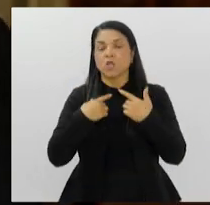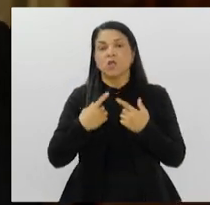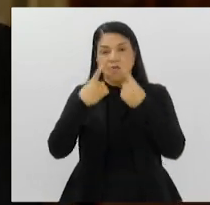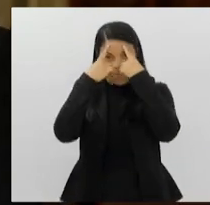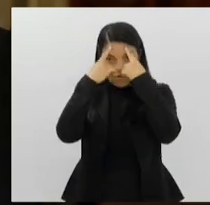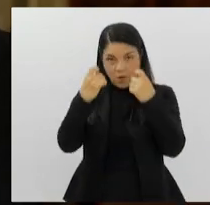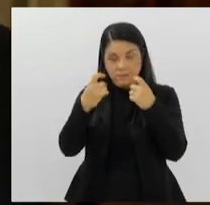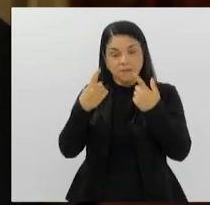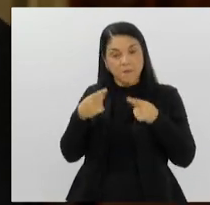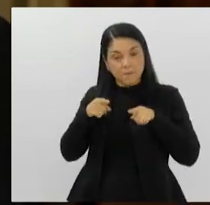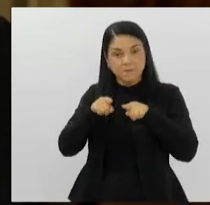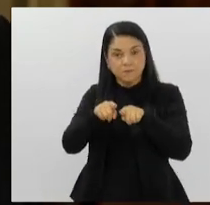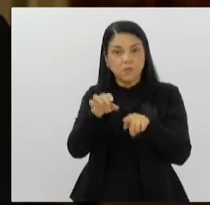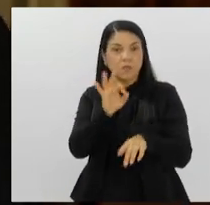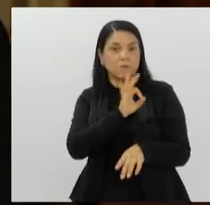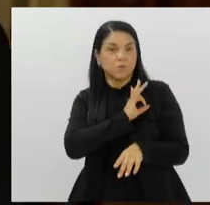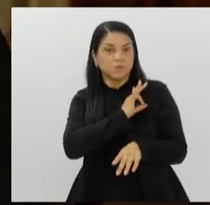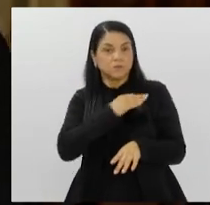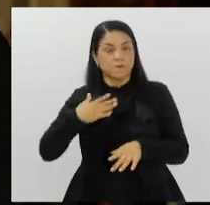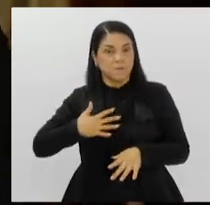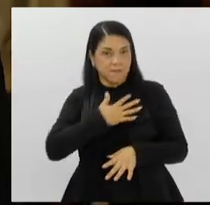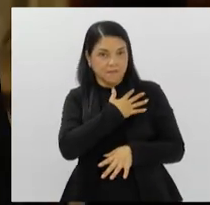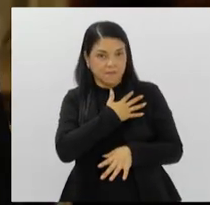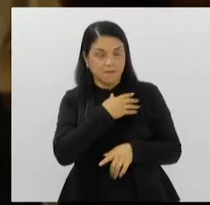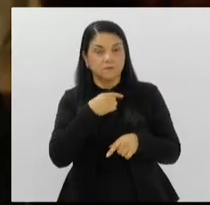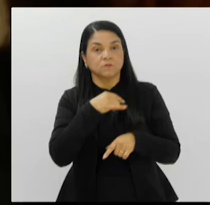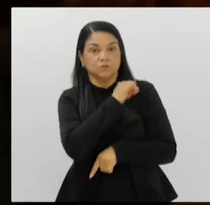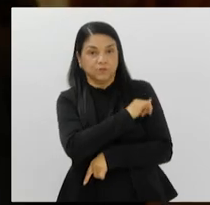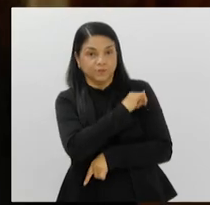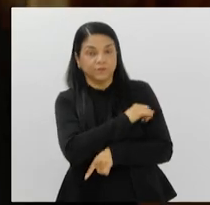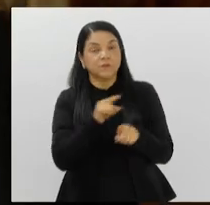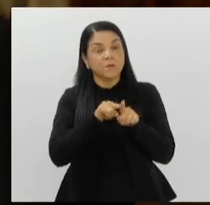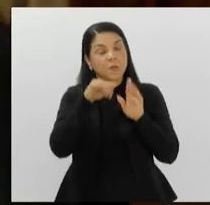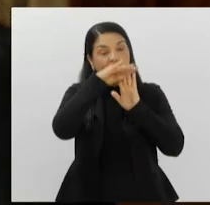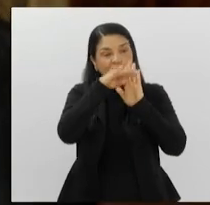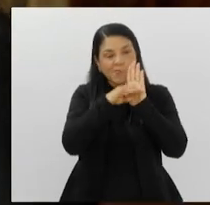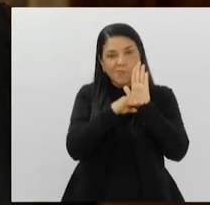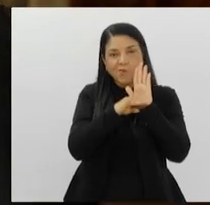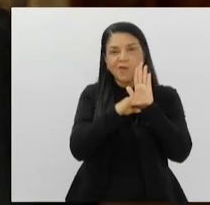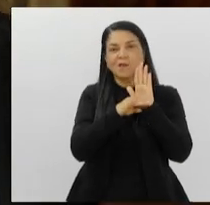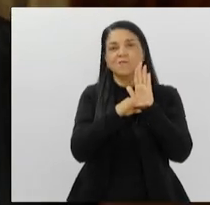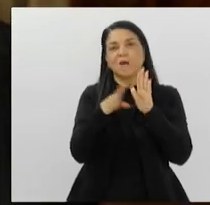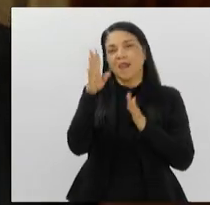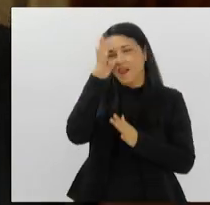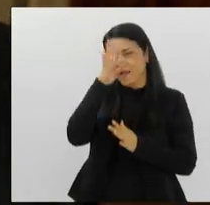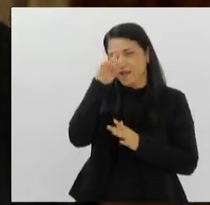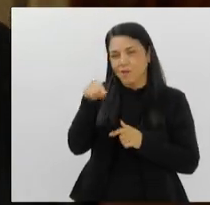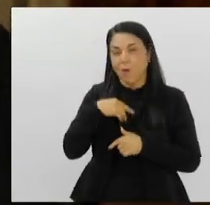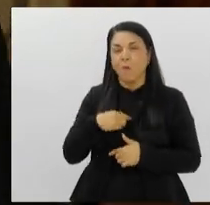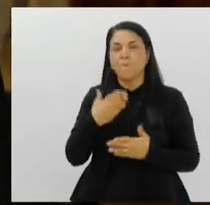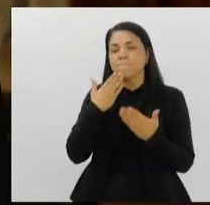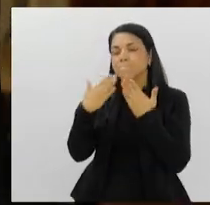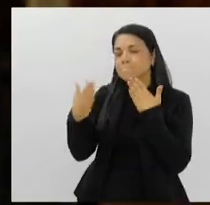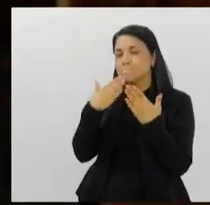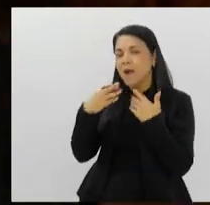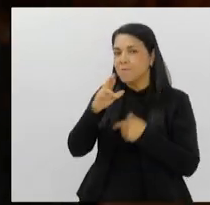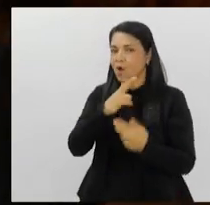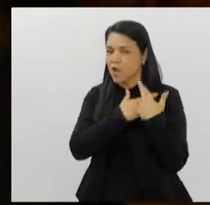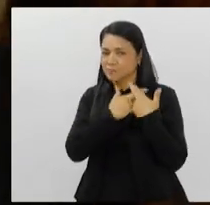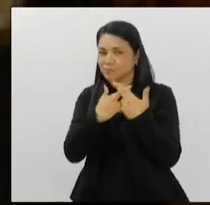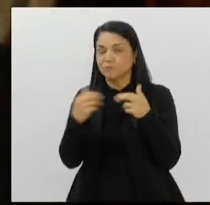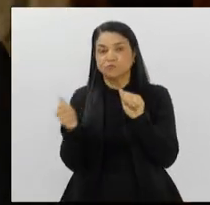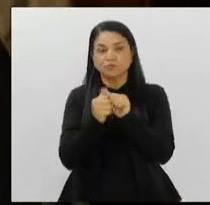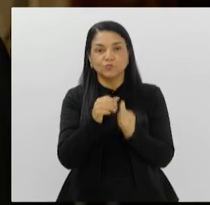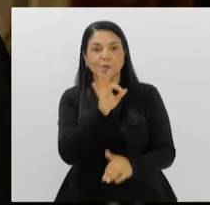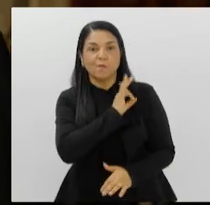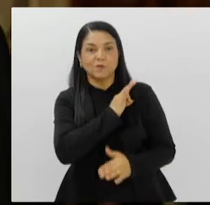escolar em parceria com a Polícia Militar do Rio de Janeiro e também um programa muito bacana que é o Papo Responsa em parceria com a Polícia Civil do